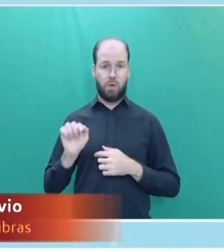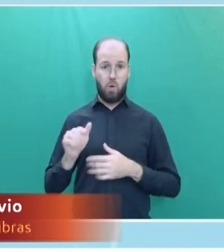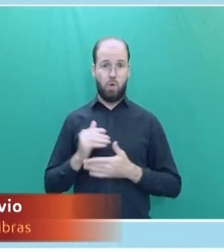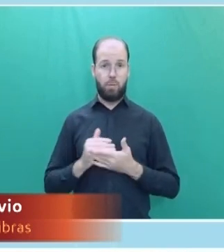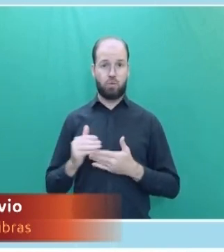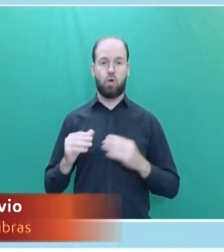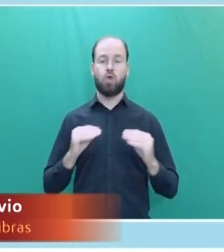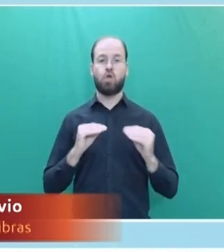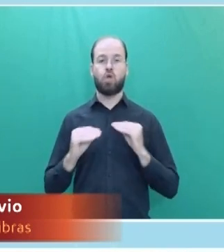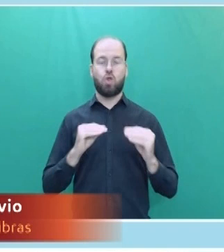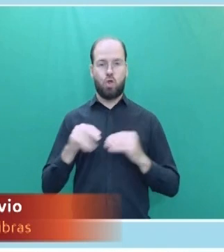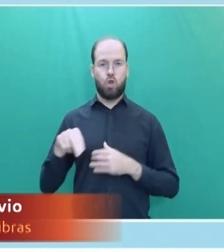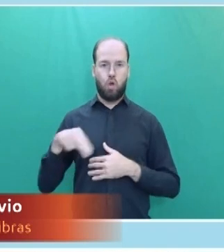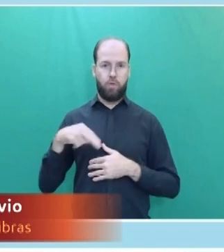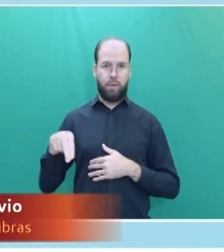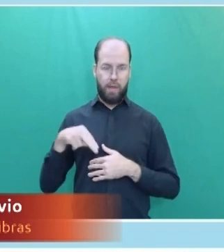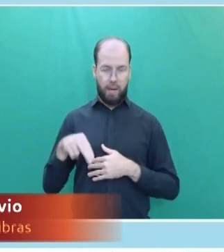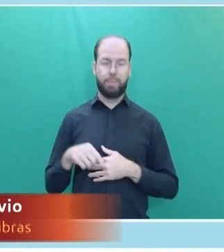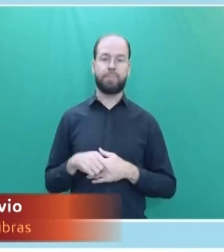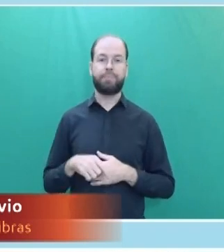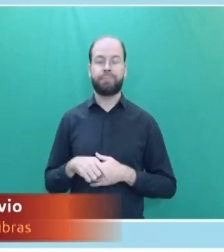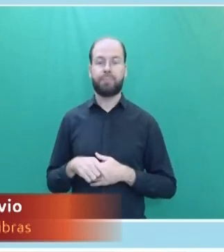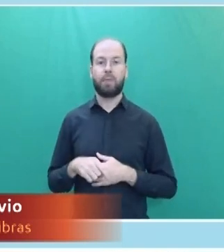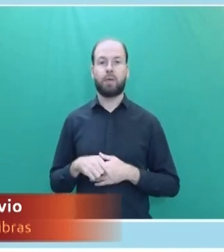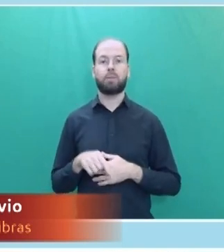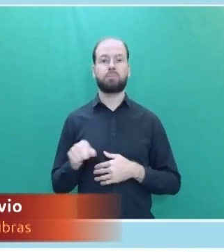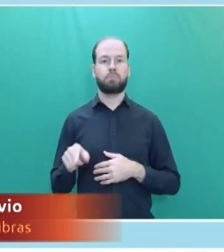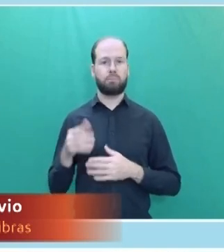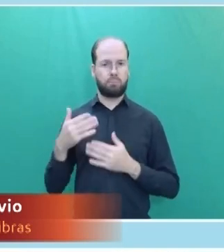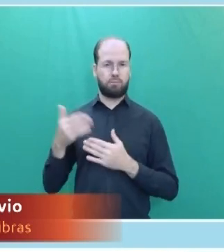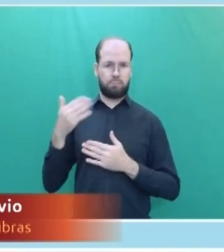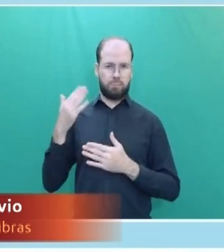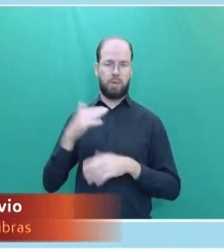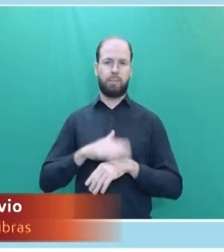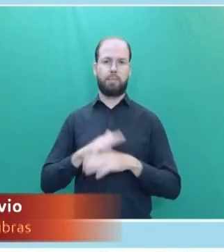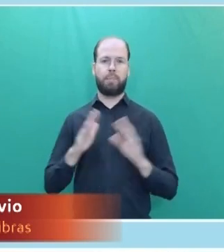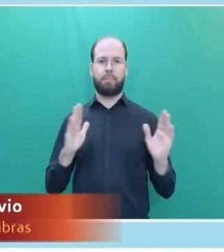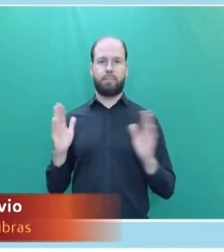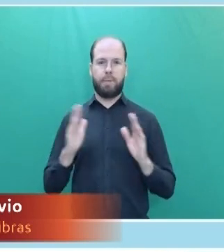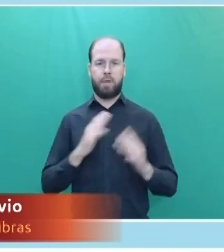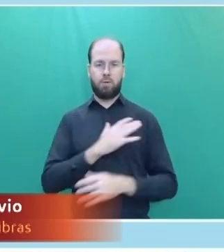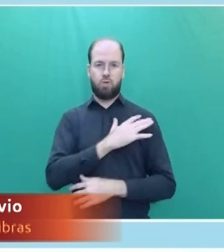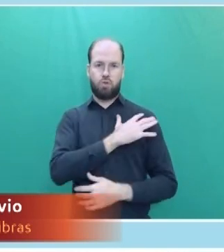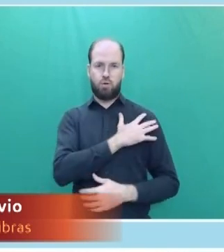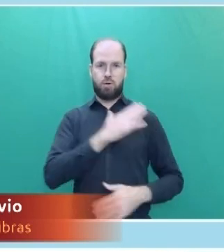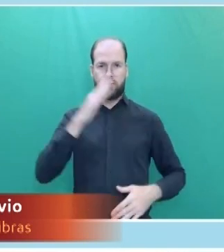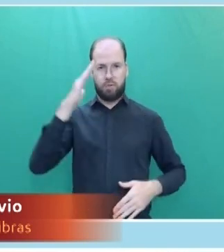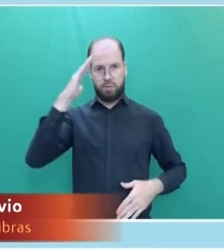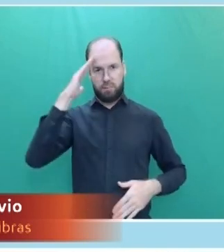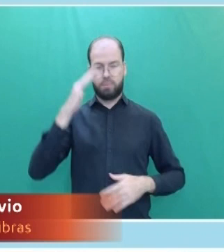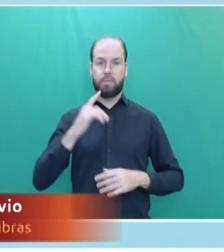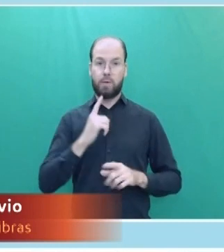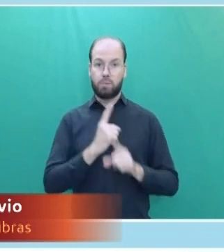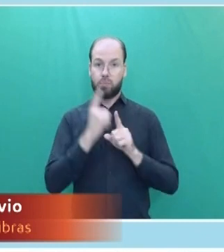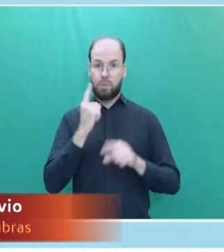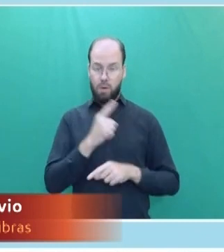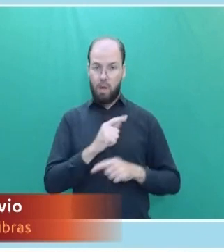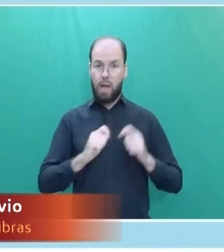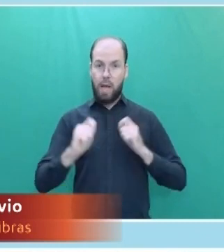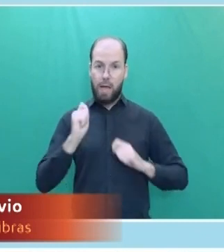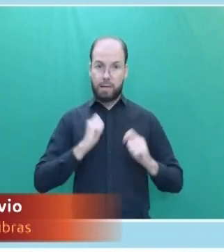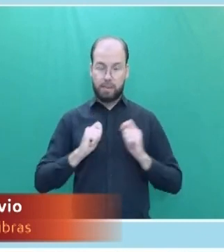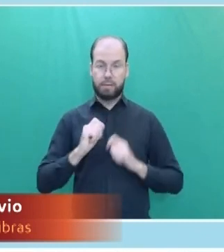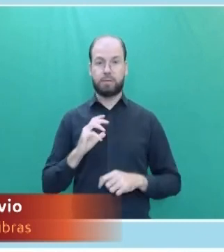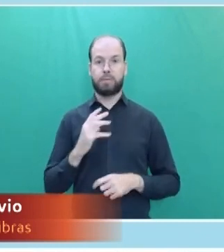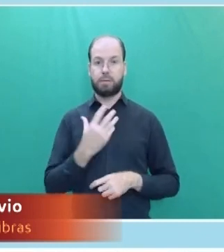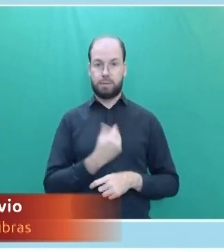né, isso durante a ditadura militar, e aí quando descobriram que ela era uma atriz trans, isso